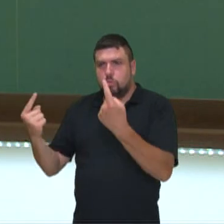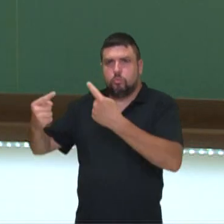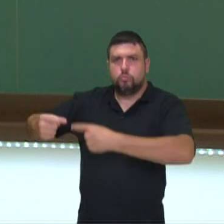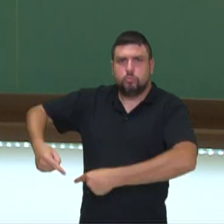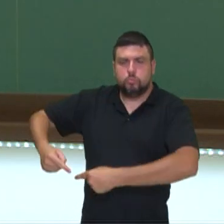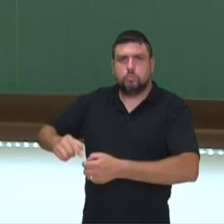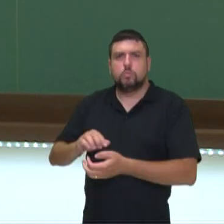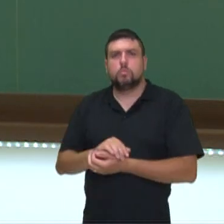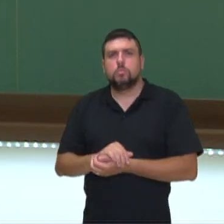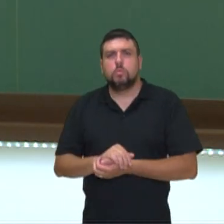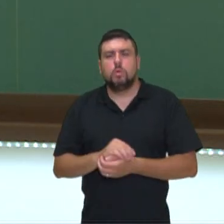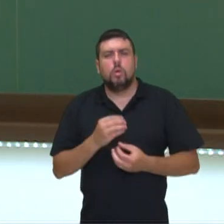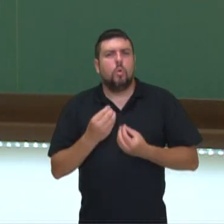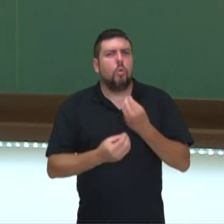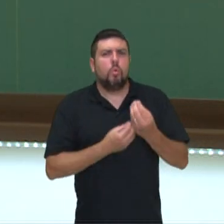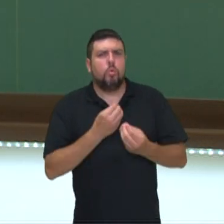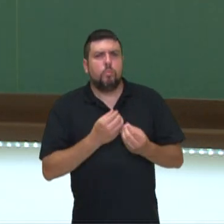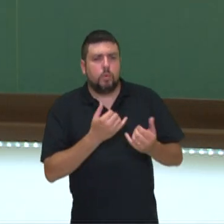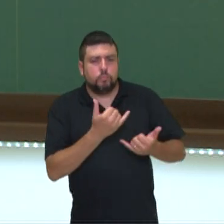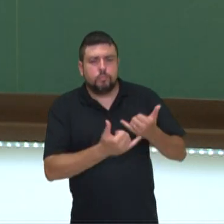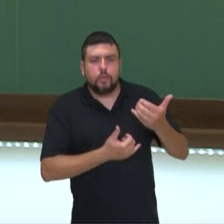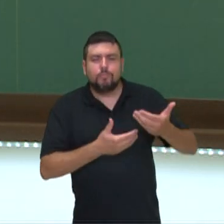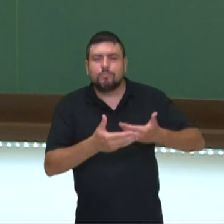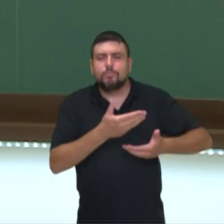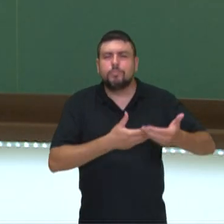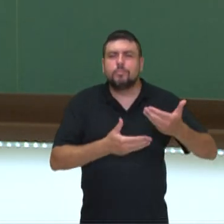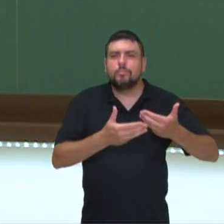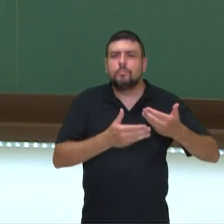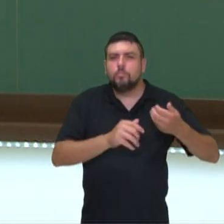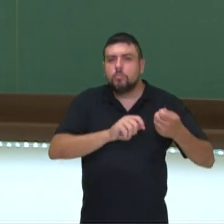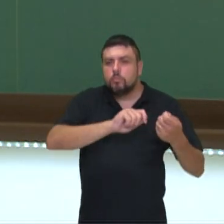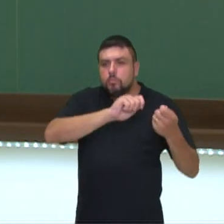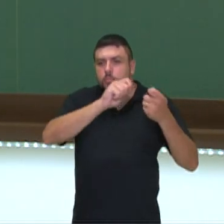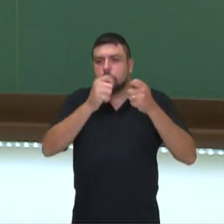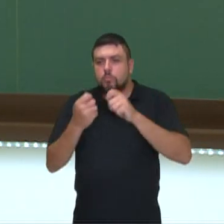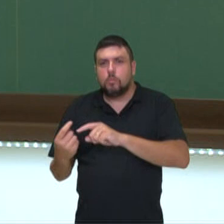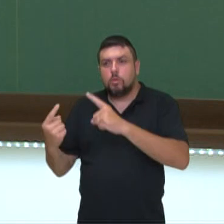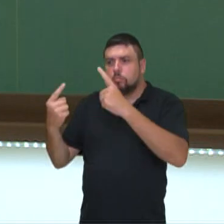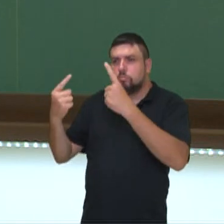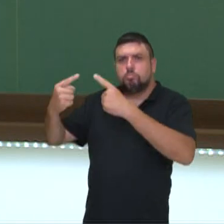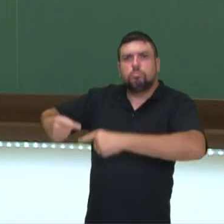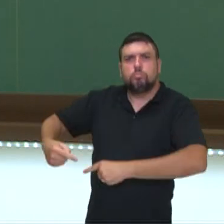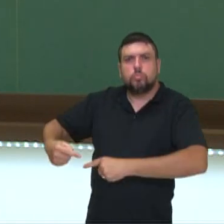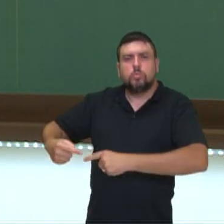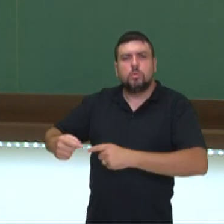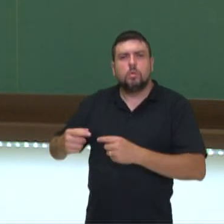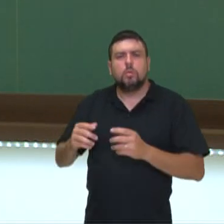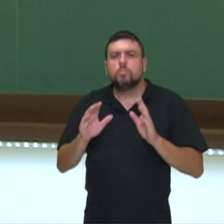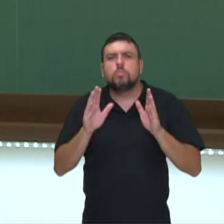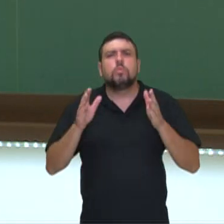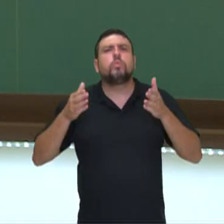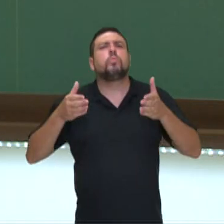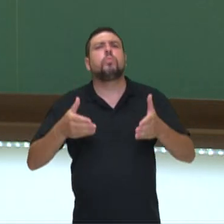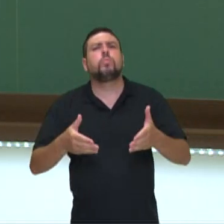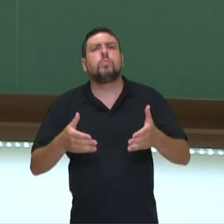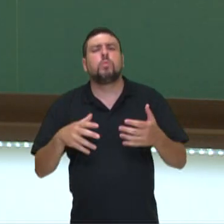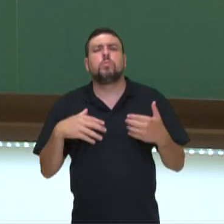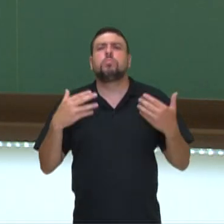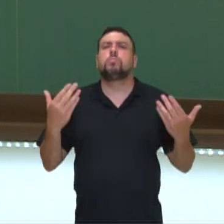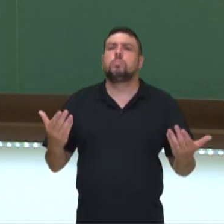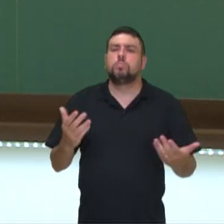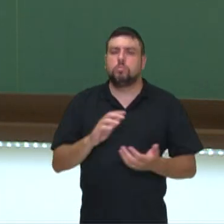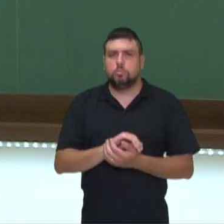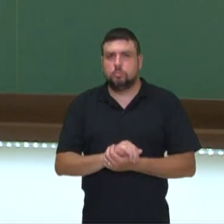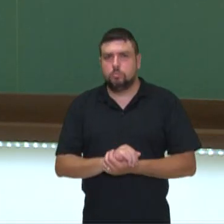jogos cooperativos passam a ser competitivos? Qual é o enfoque principal? Então, nós temos que estar atentos a